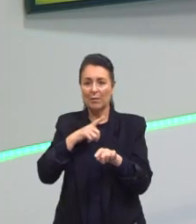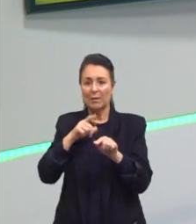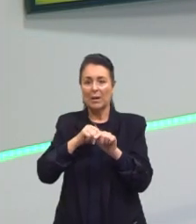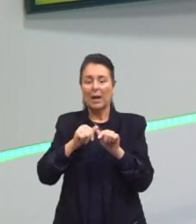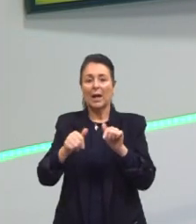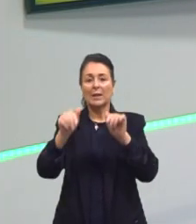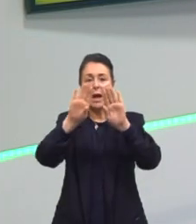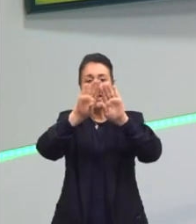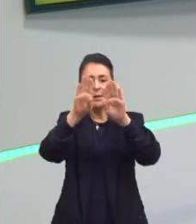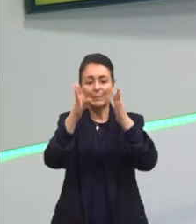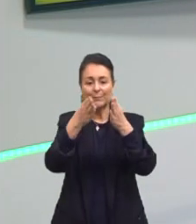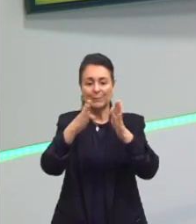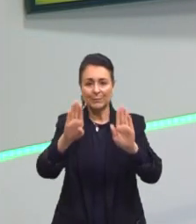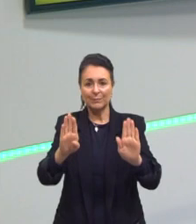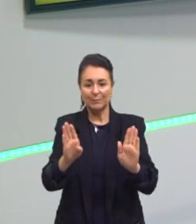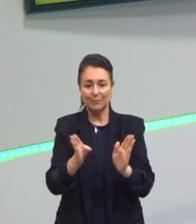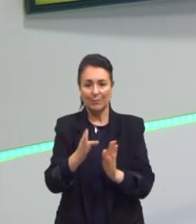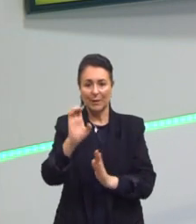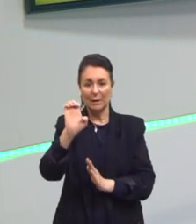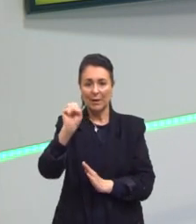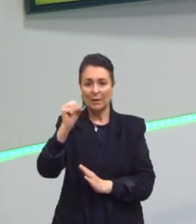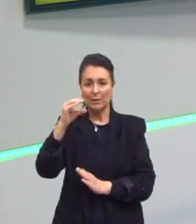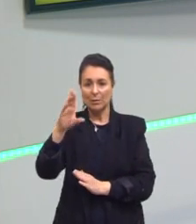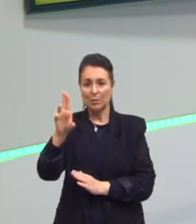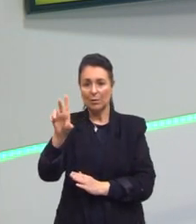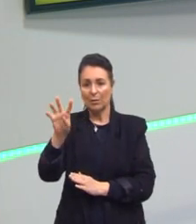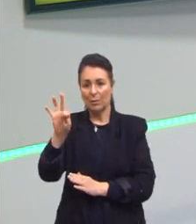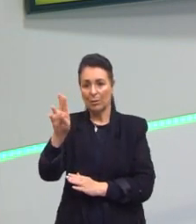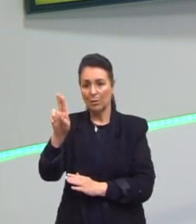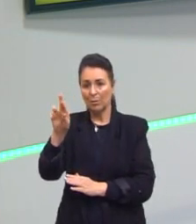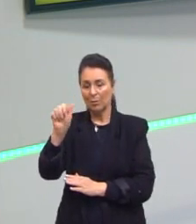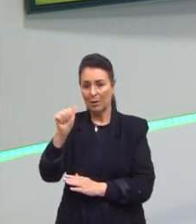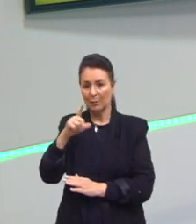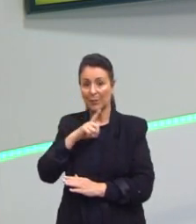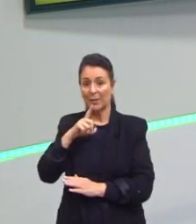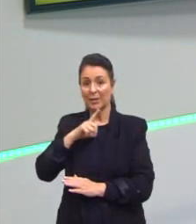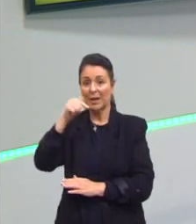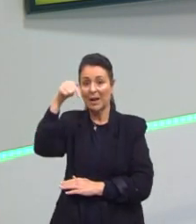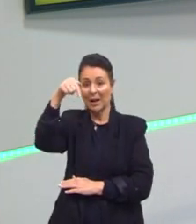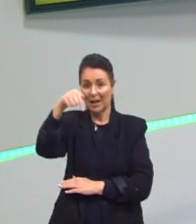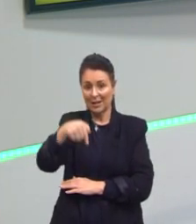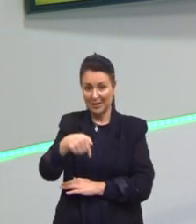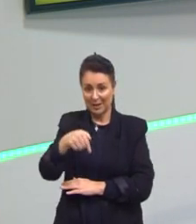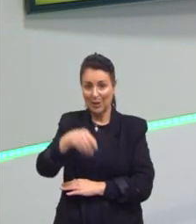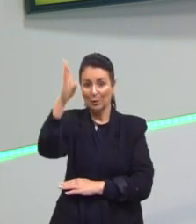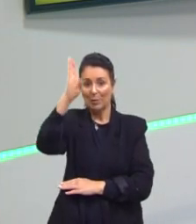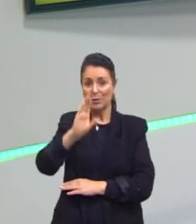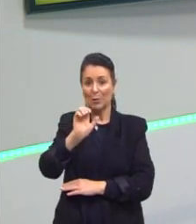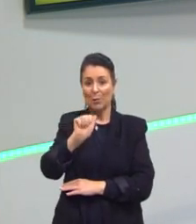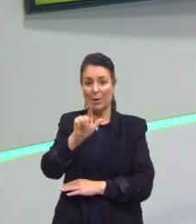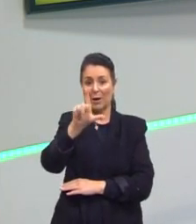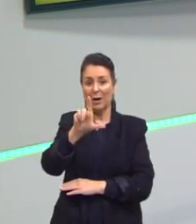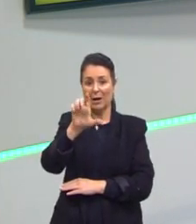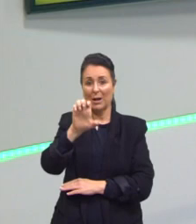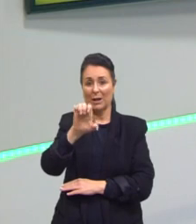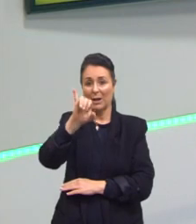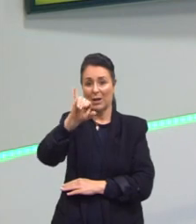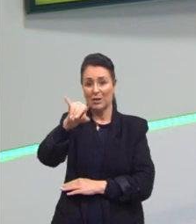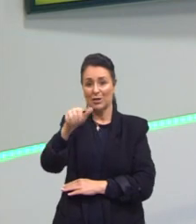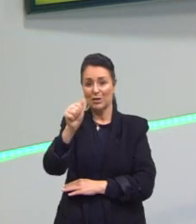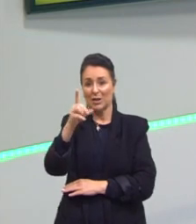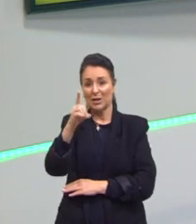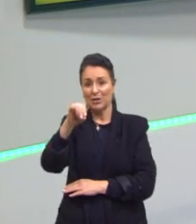escultura barroca a gente nós não podemos deixar de citar o nosso brasileiro aqui o Aleijadinho Antônio